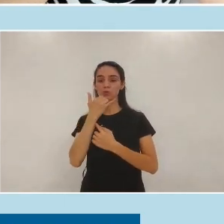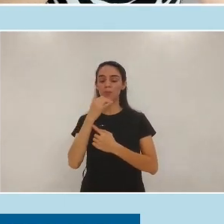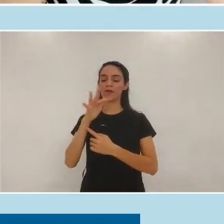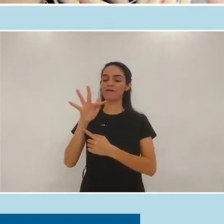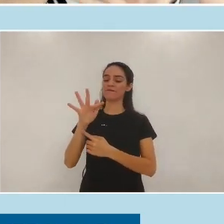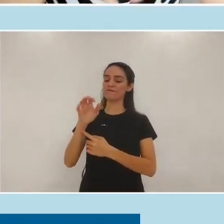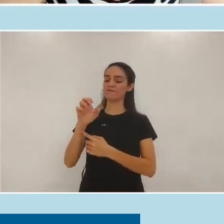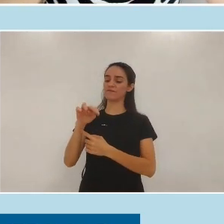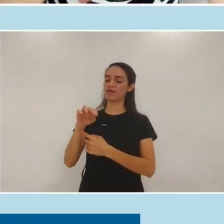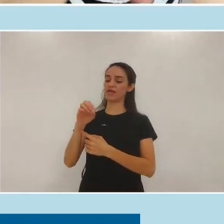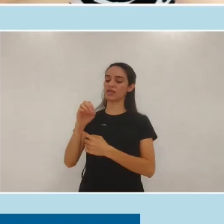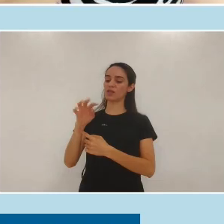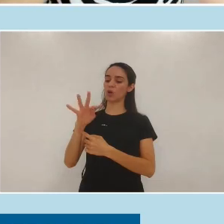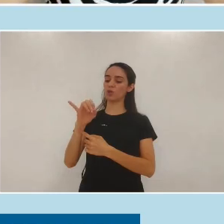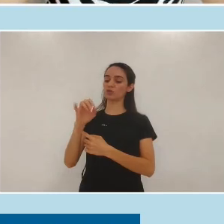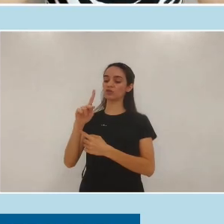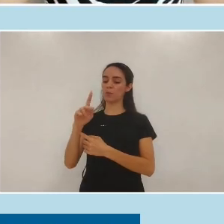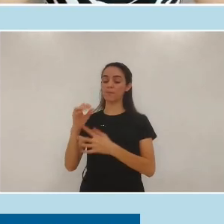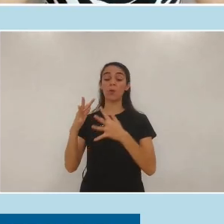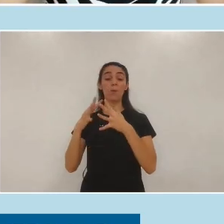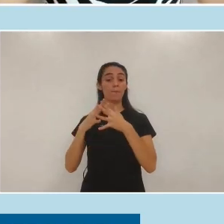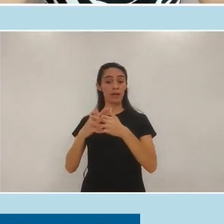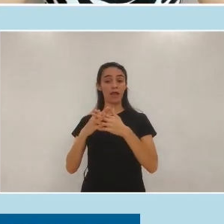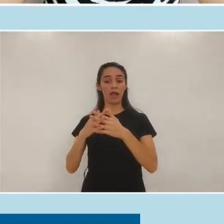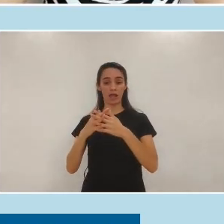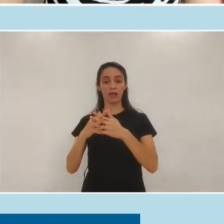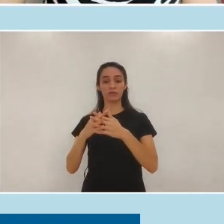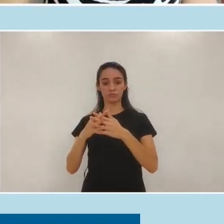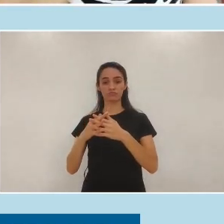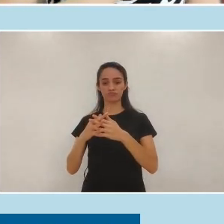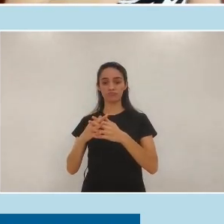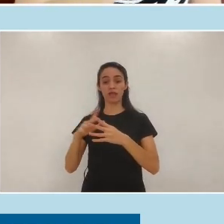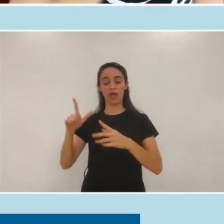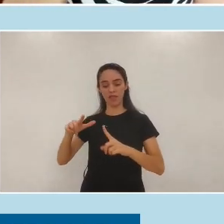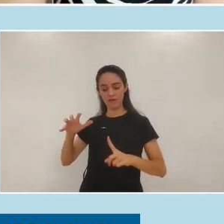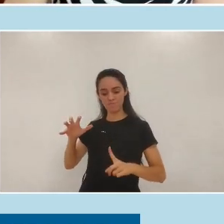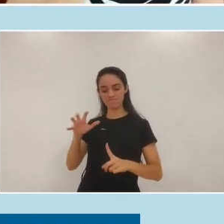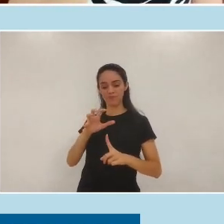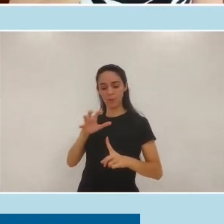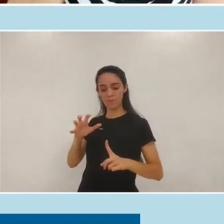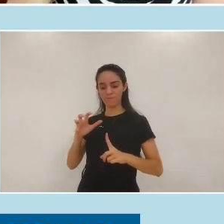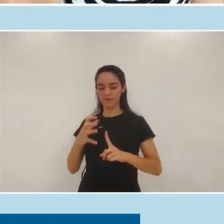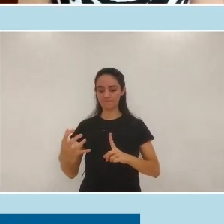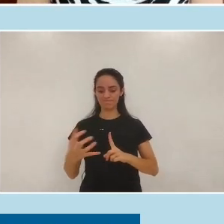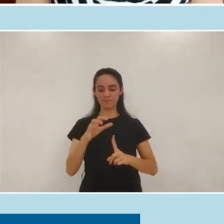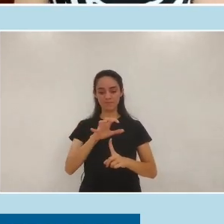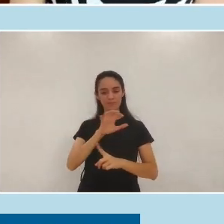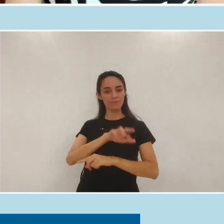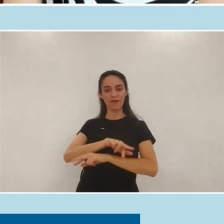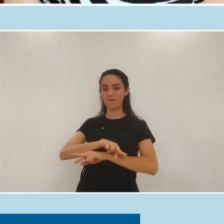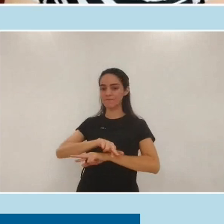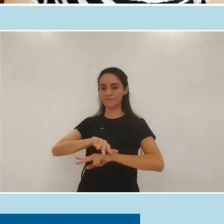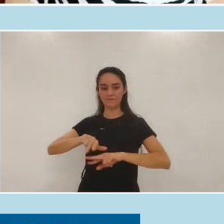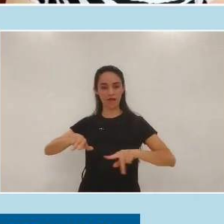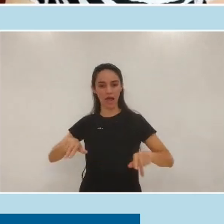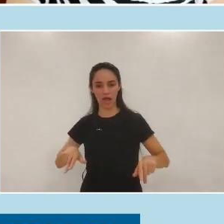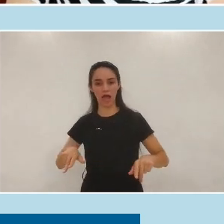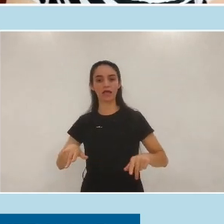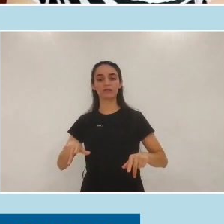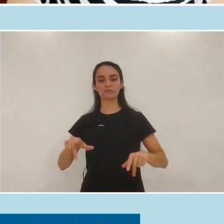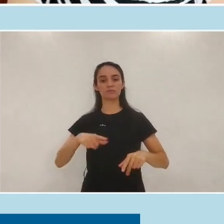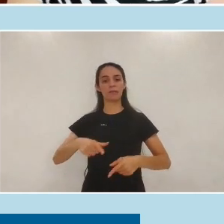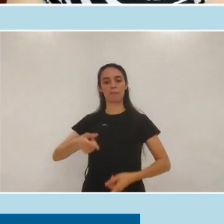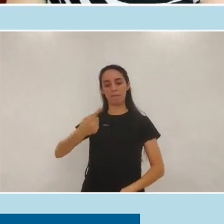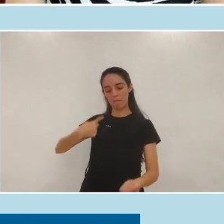ela é assim, multissistêmica. E ela vai ter muitas interações biológicas.